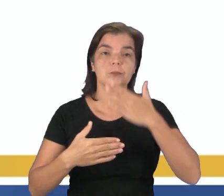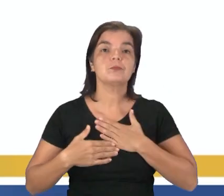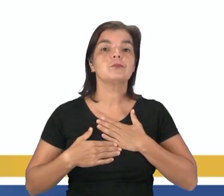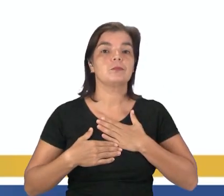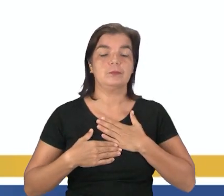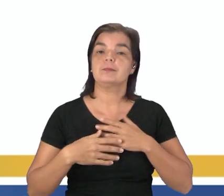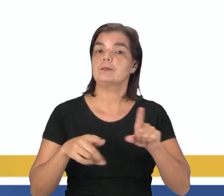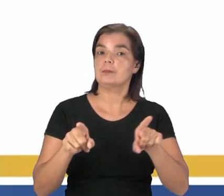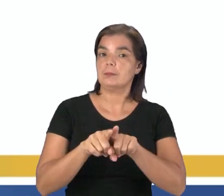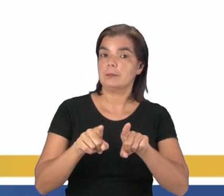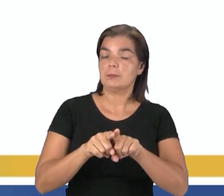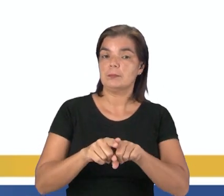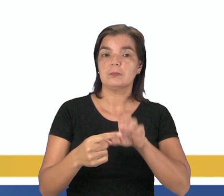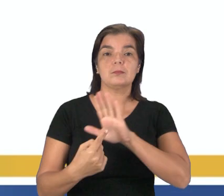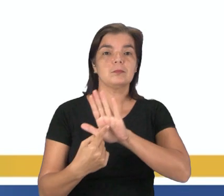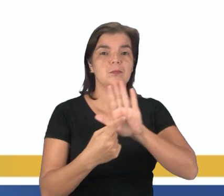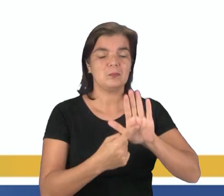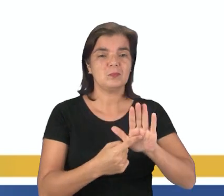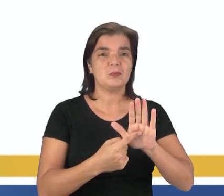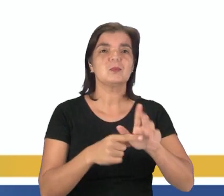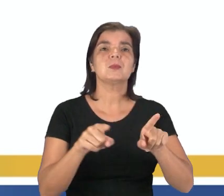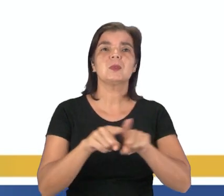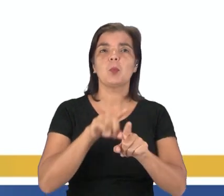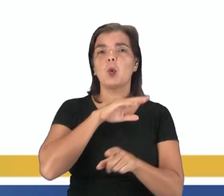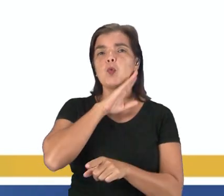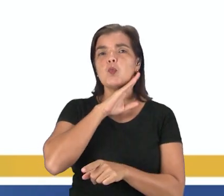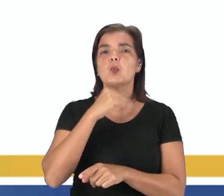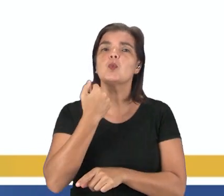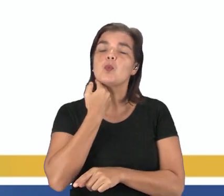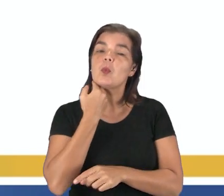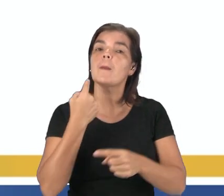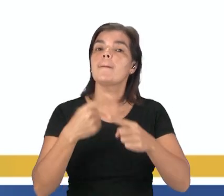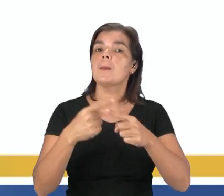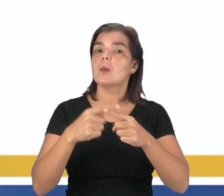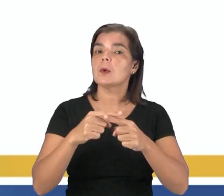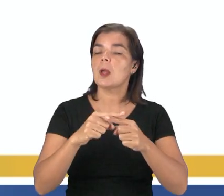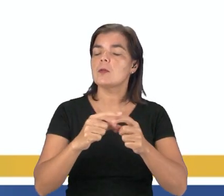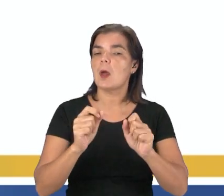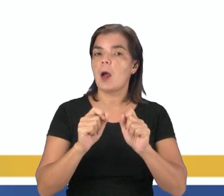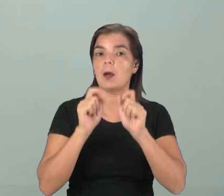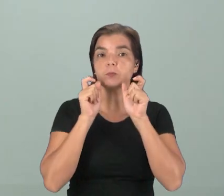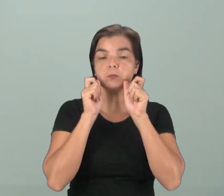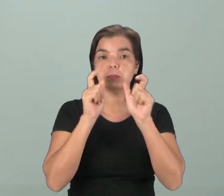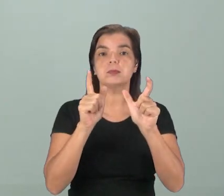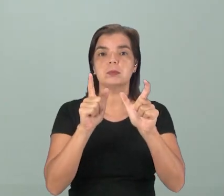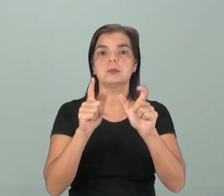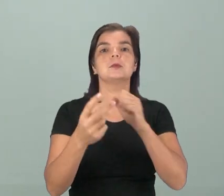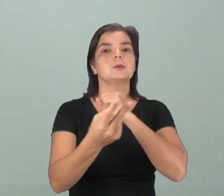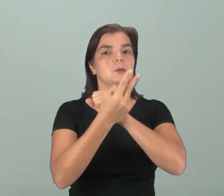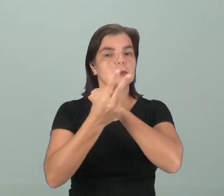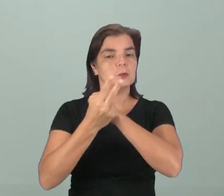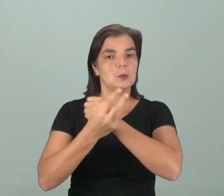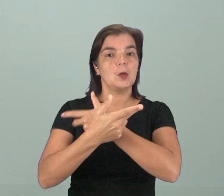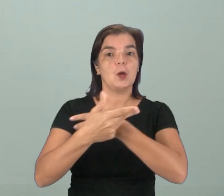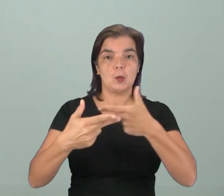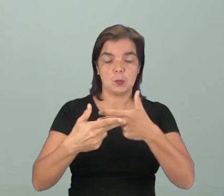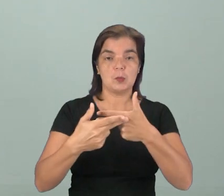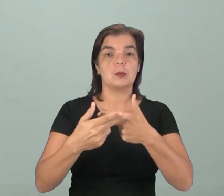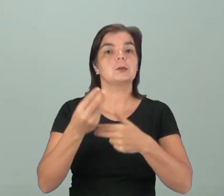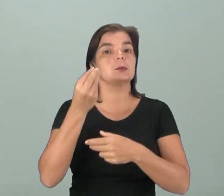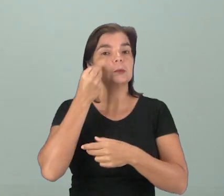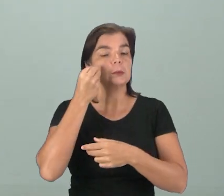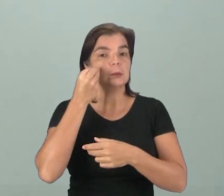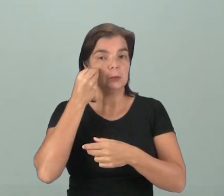Quando o nosso corpo apresenta febre, também é bom porque significa que ele está tentando te alertar, está tentando se defender de algo que está tentando